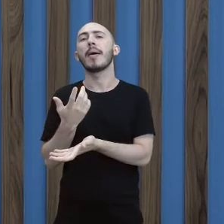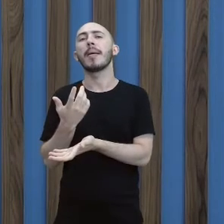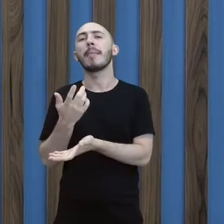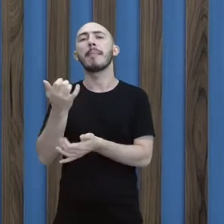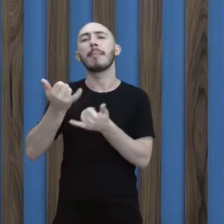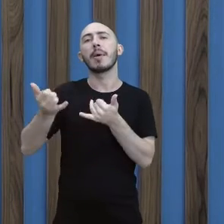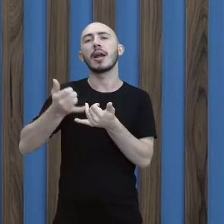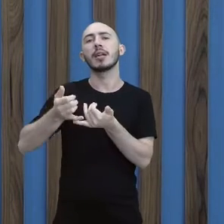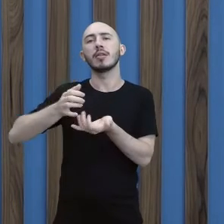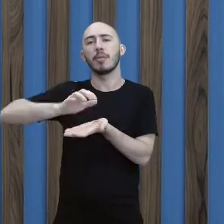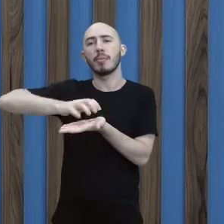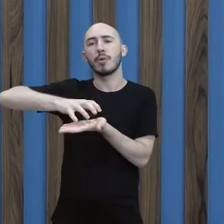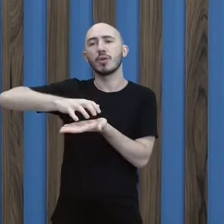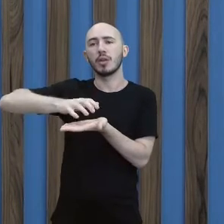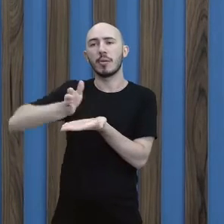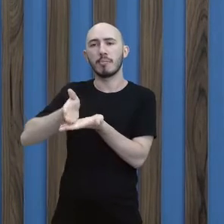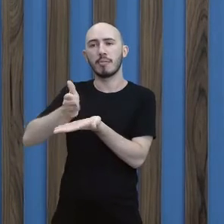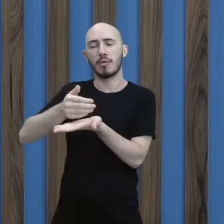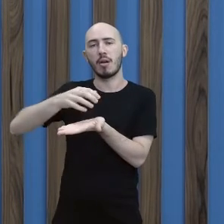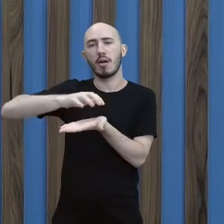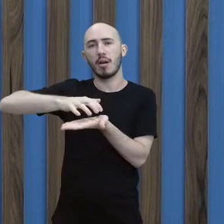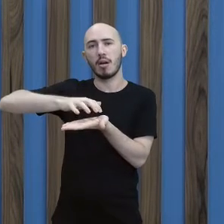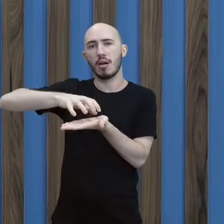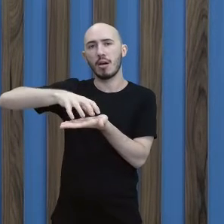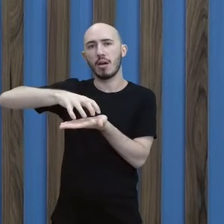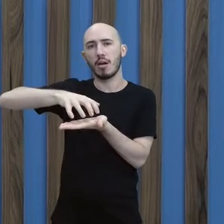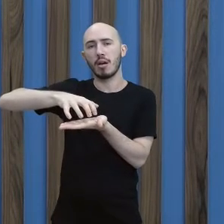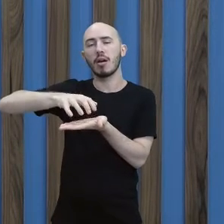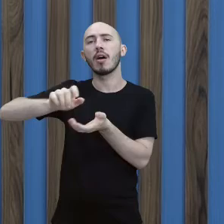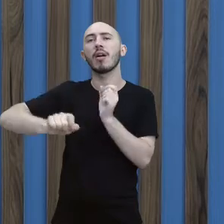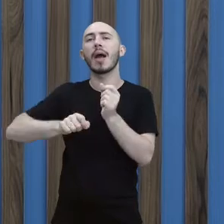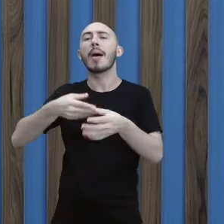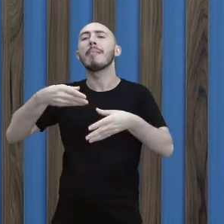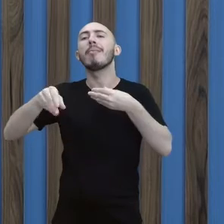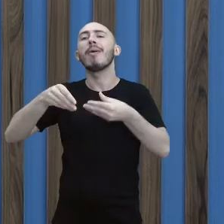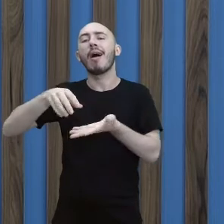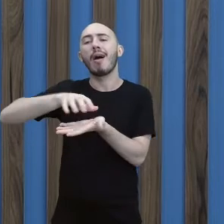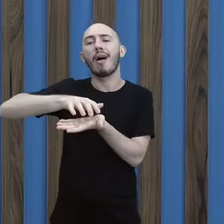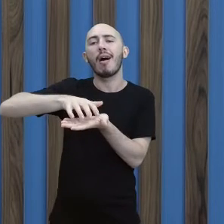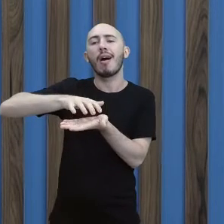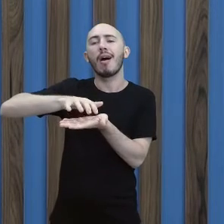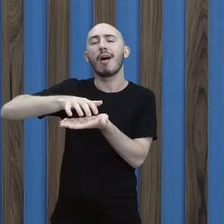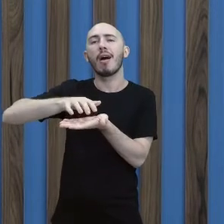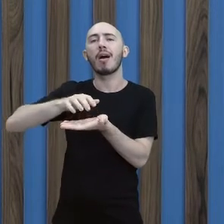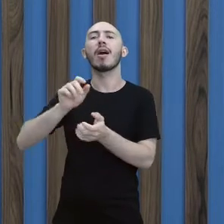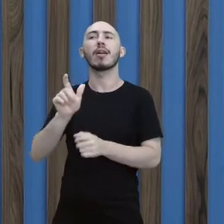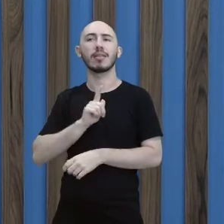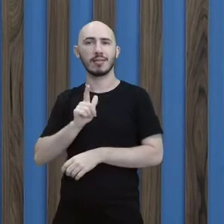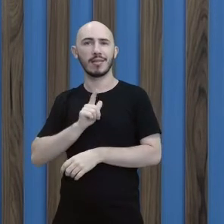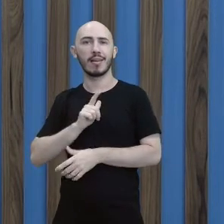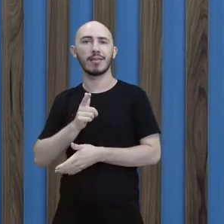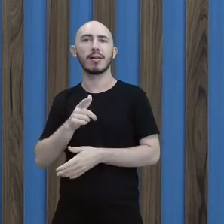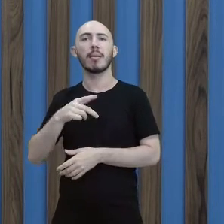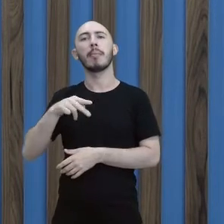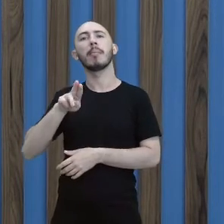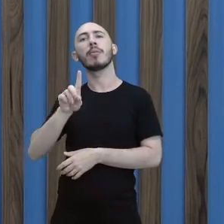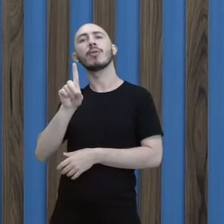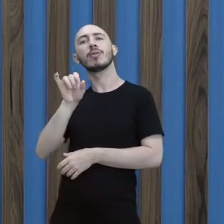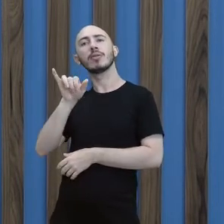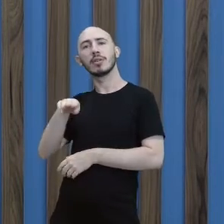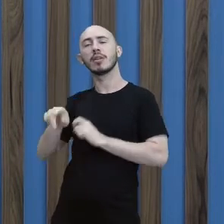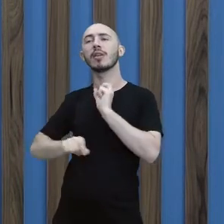essa esfera aqui, né? Essa massa molenga, né? Aquela coisa toda do pudim, né?